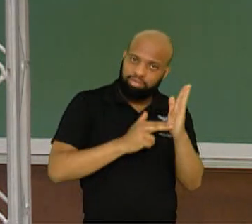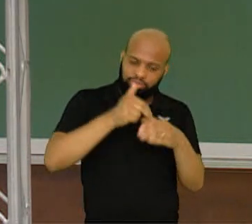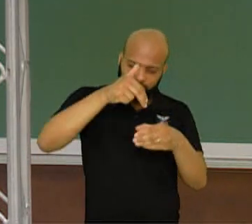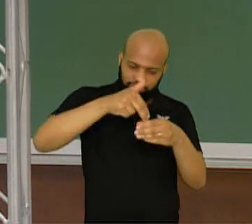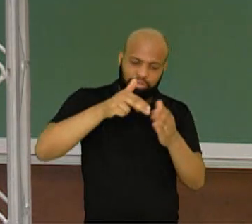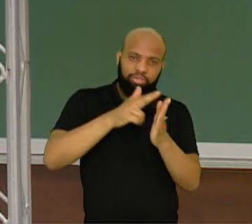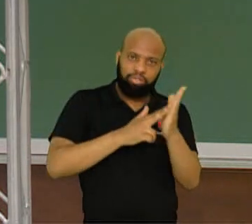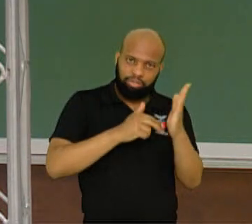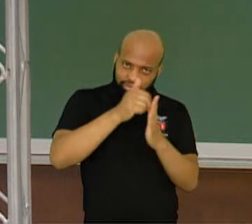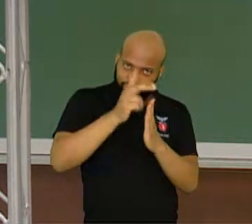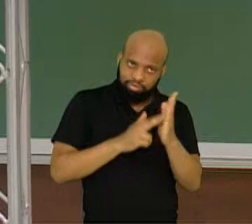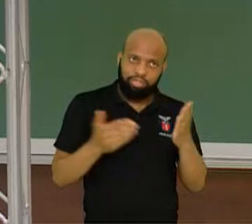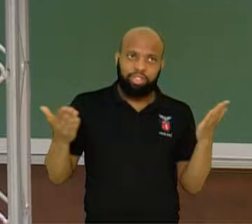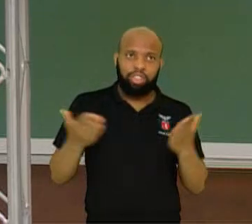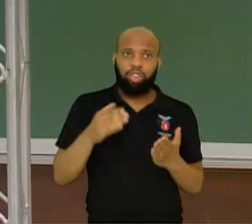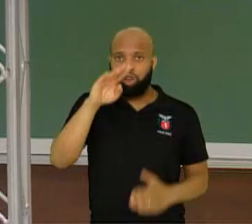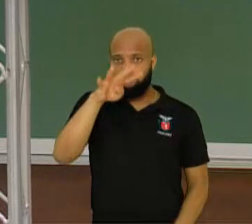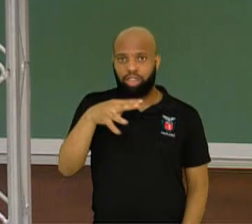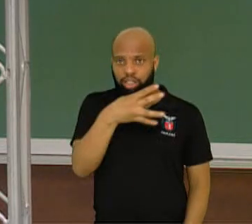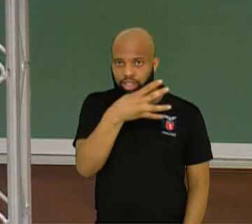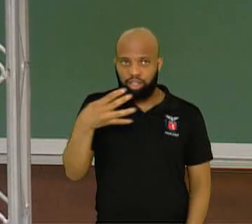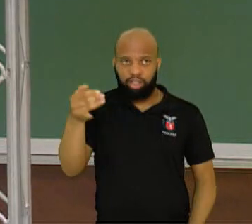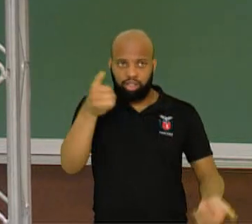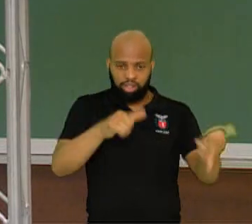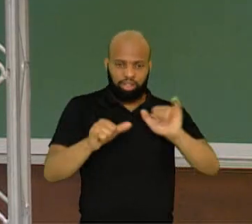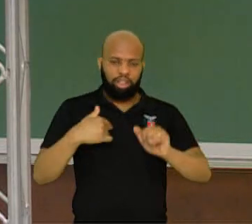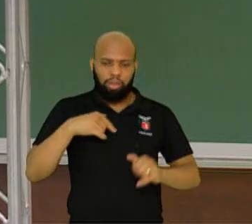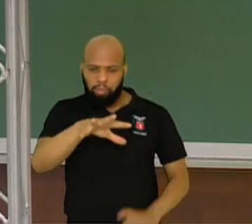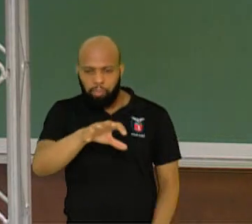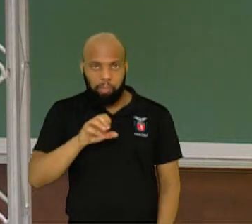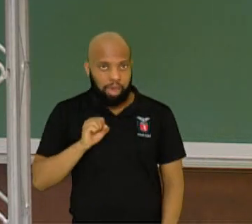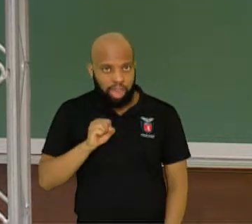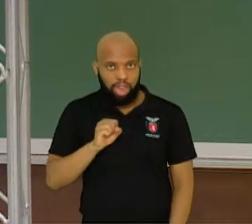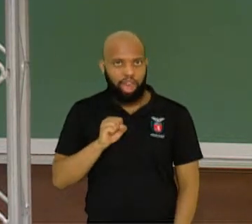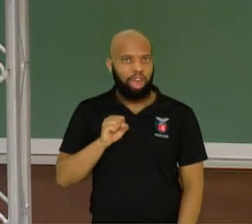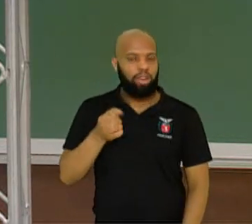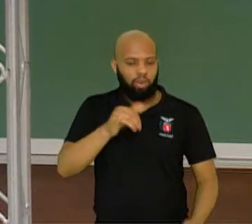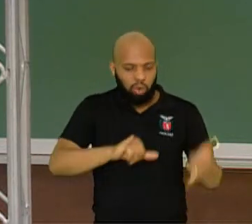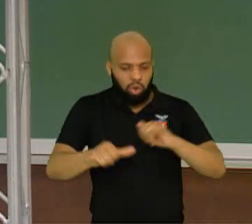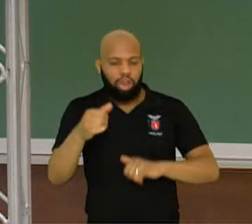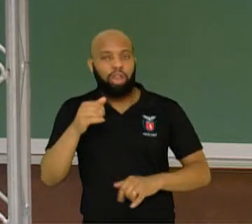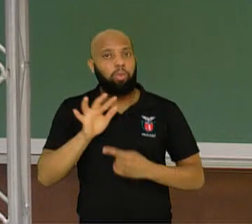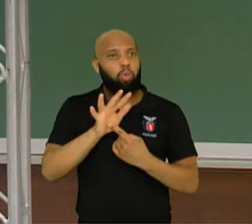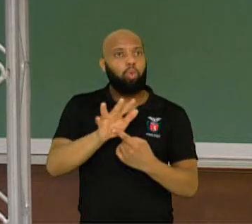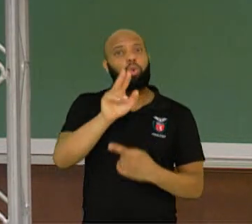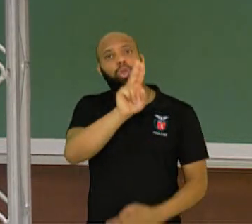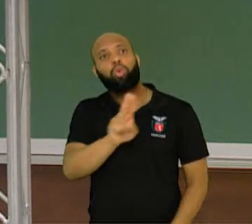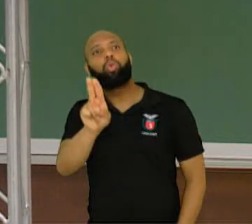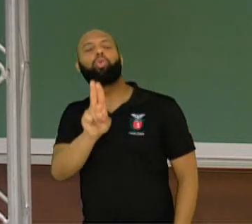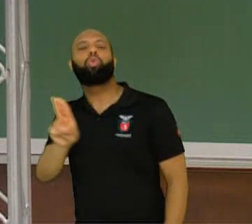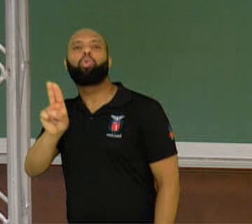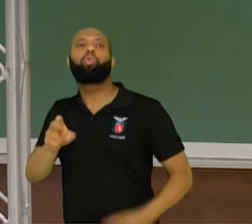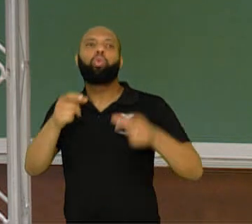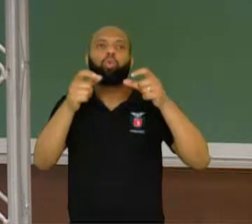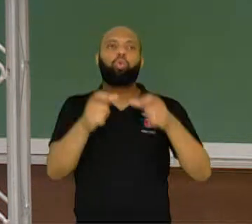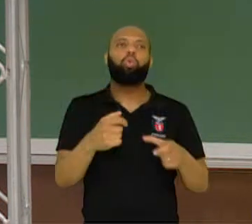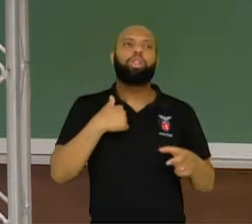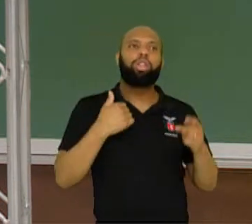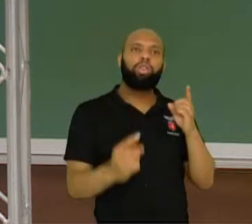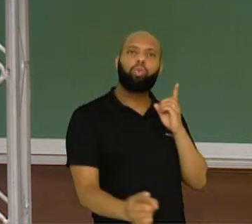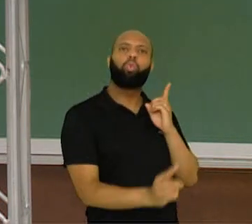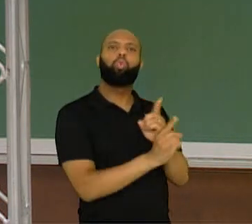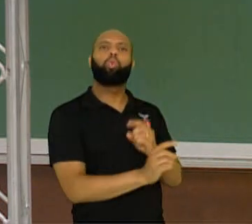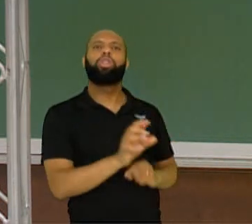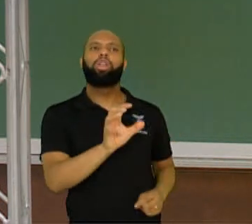essa tabela periódica que eu trago para vocês, que eu fiz um recorte, ela mostra a utilidade, aonde eu encontro